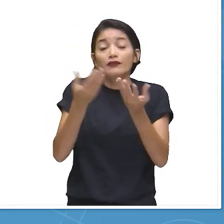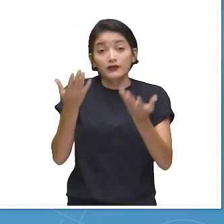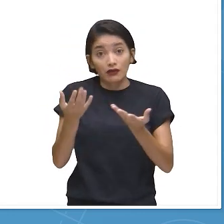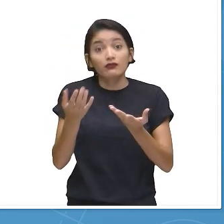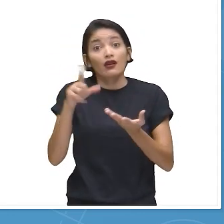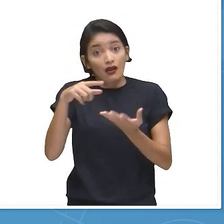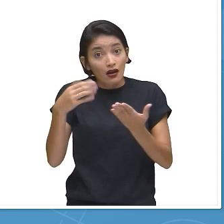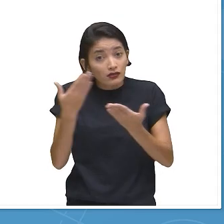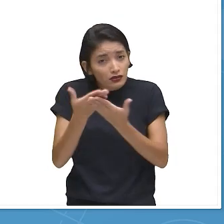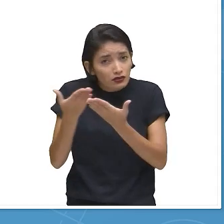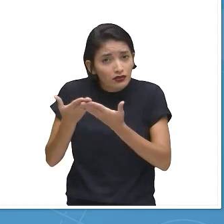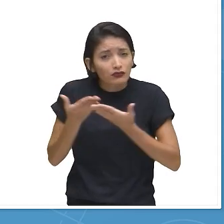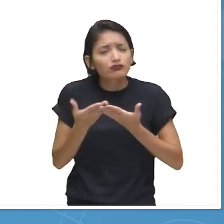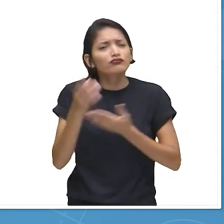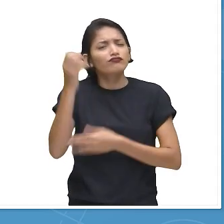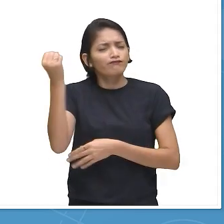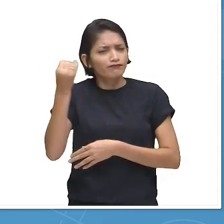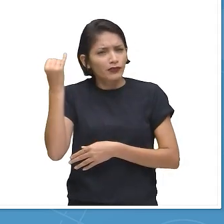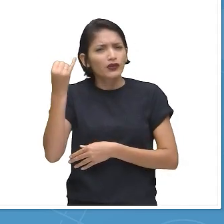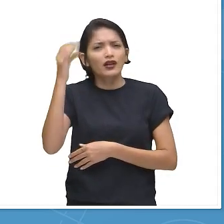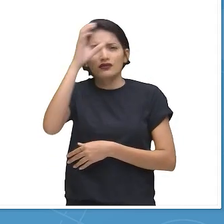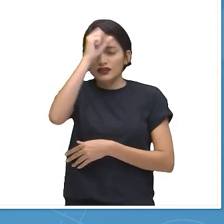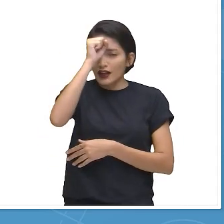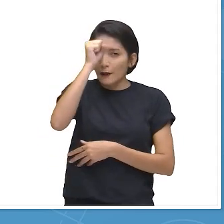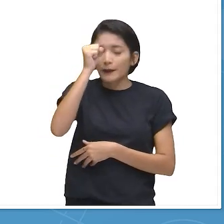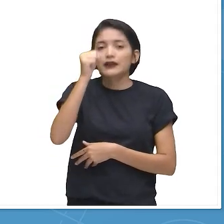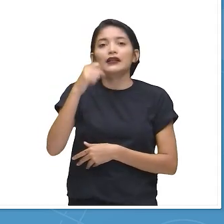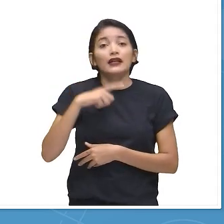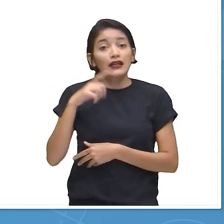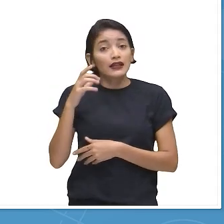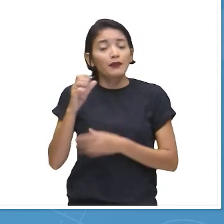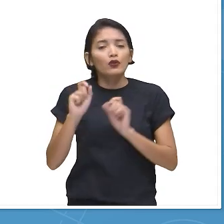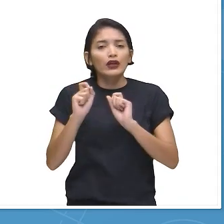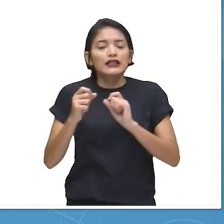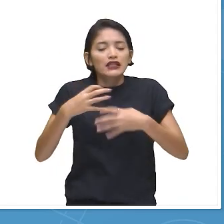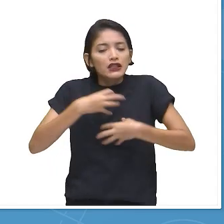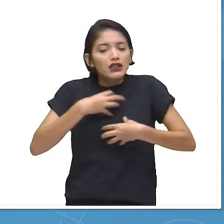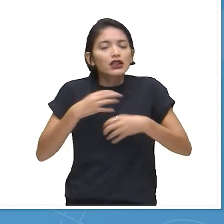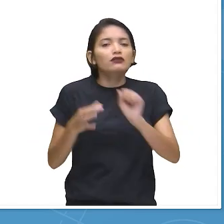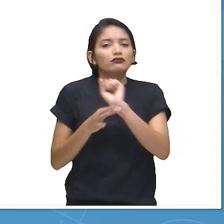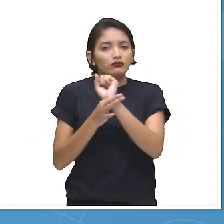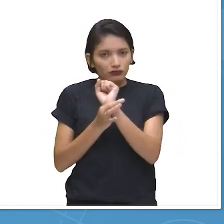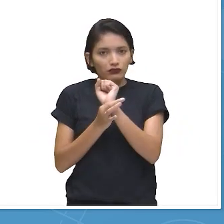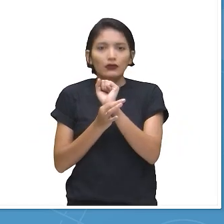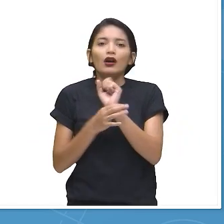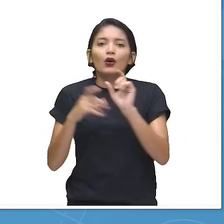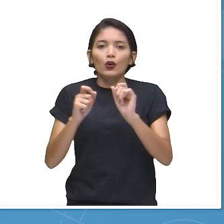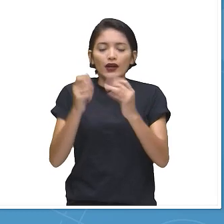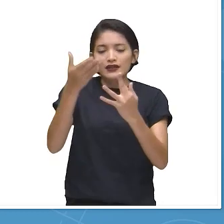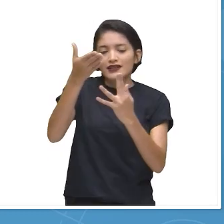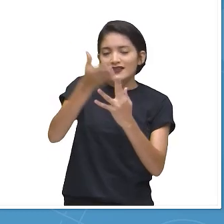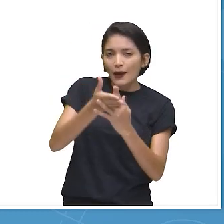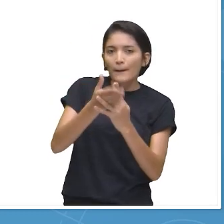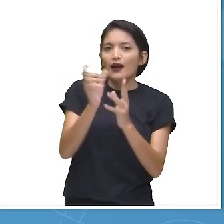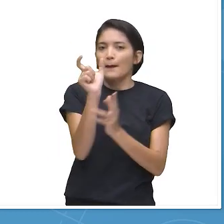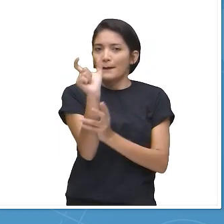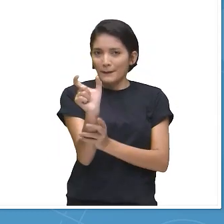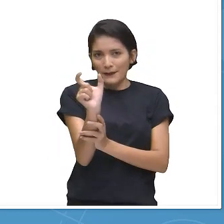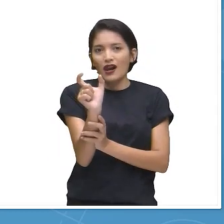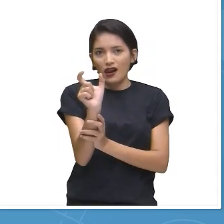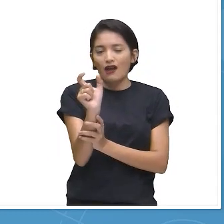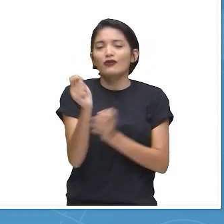muito importante para você ter certeza e segurança na hora de translinear uma palavra quando você